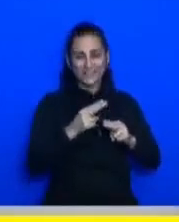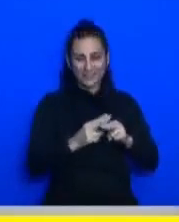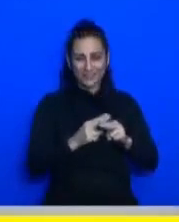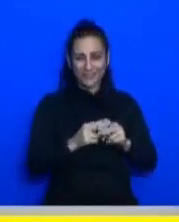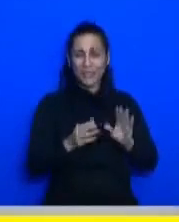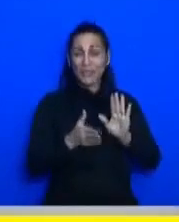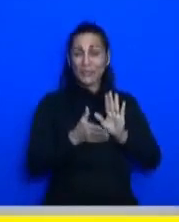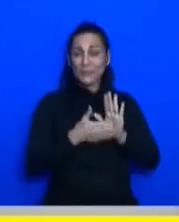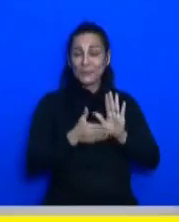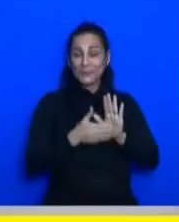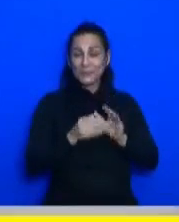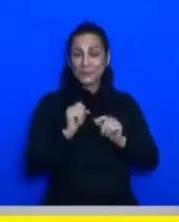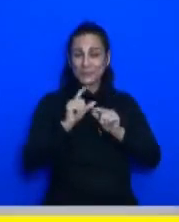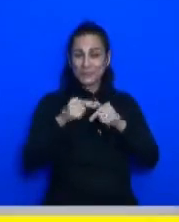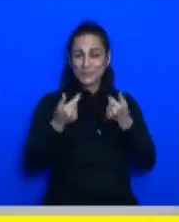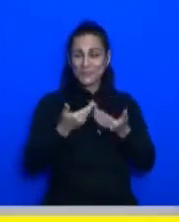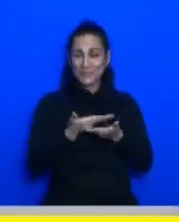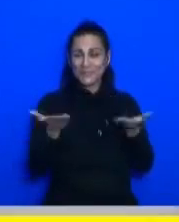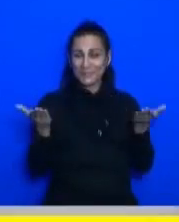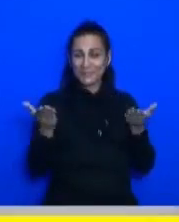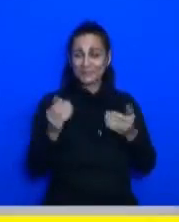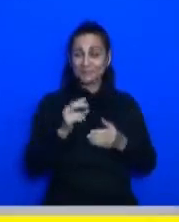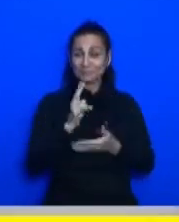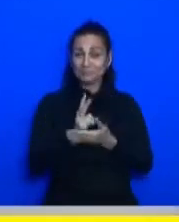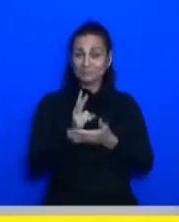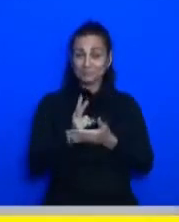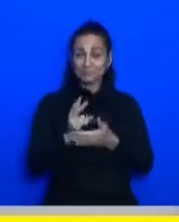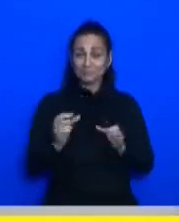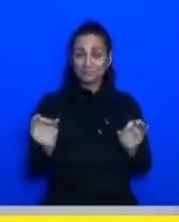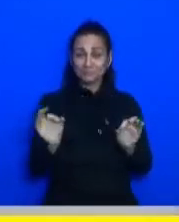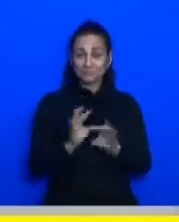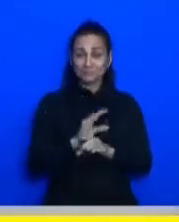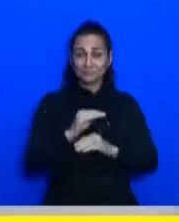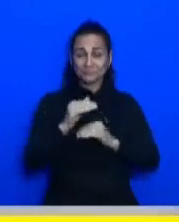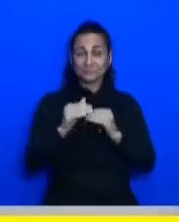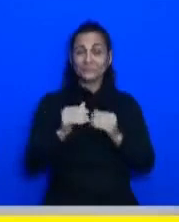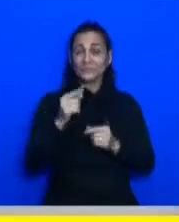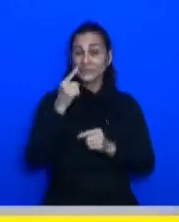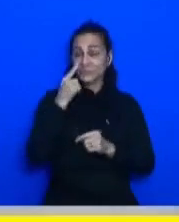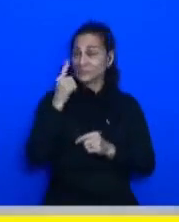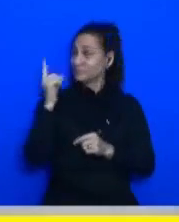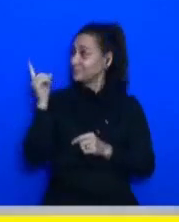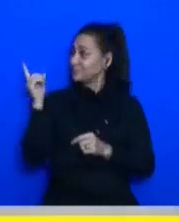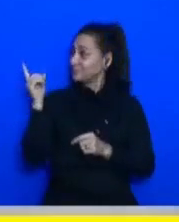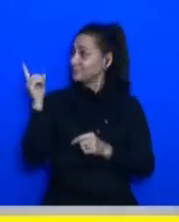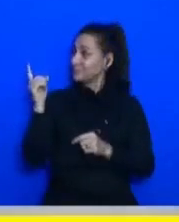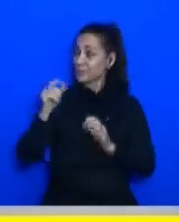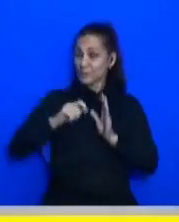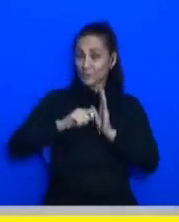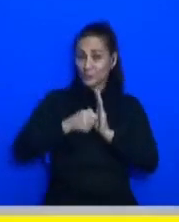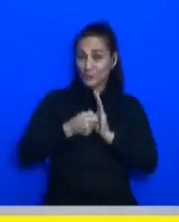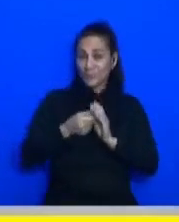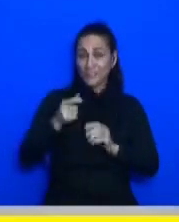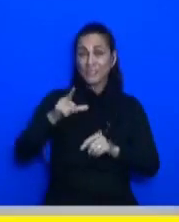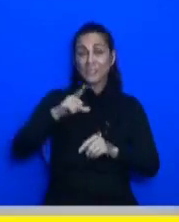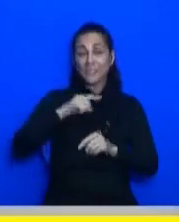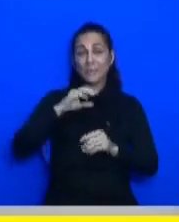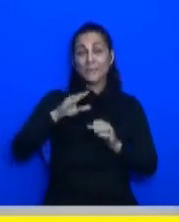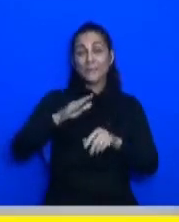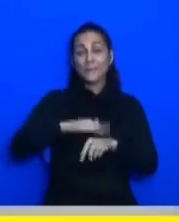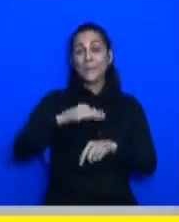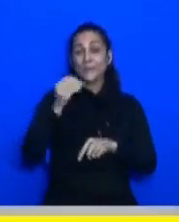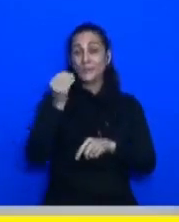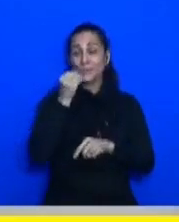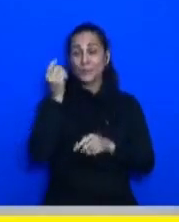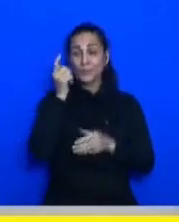Caixa. Aposte e boa sorte! Procedimento realizado, globo ligado, você tem mais uma chance de ganhar na Time Mania. Passaremos